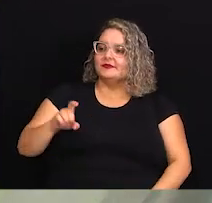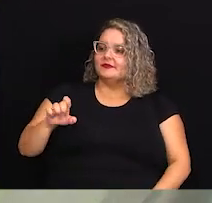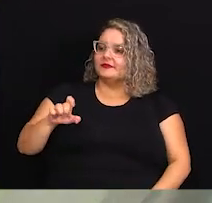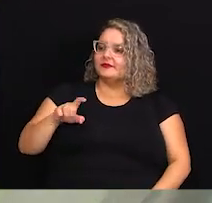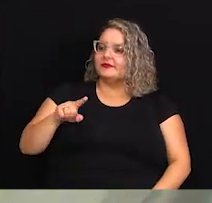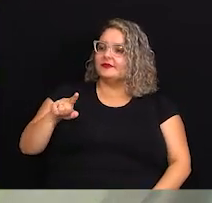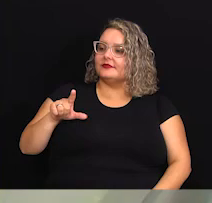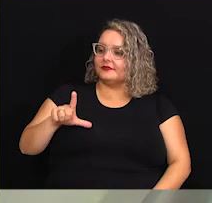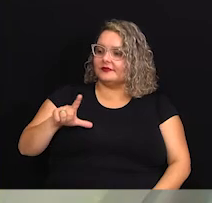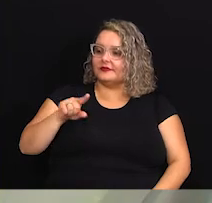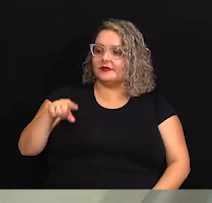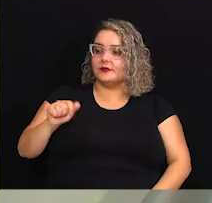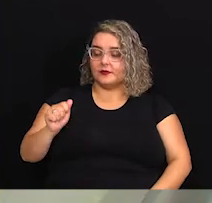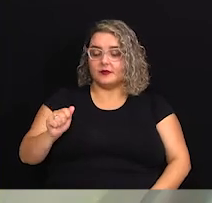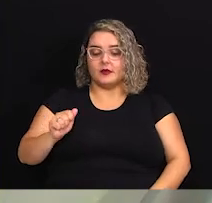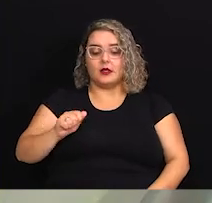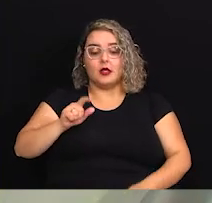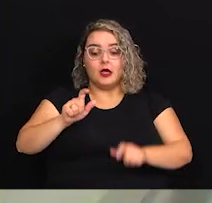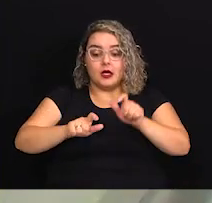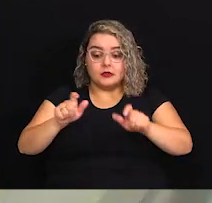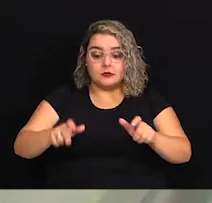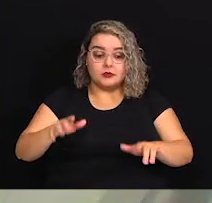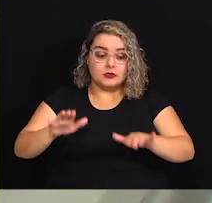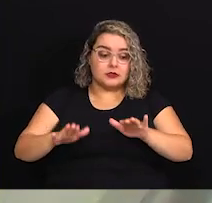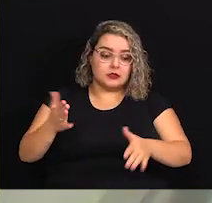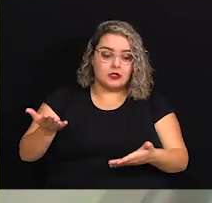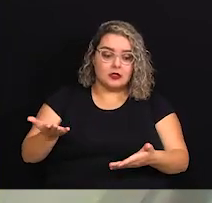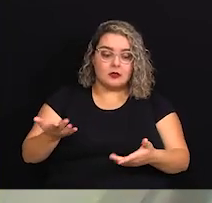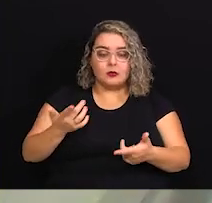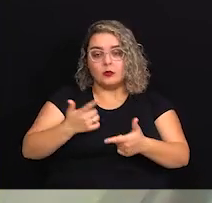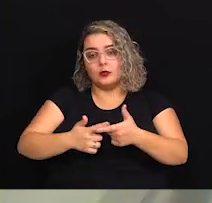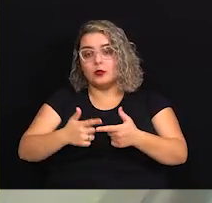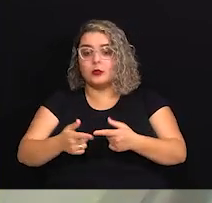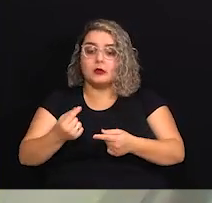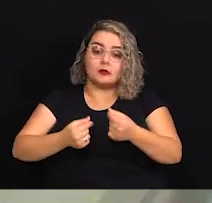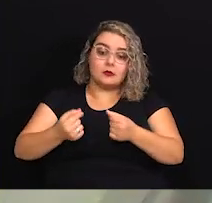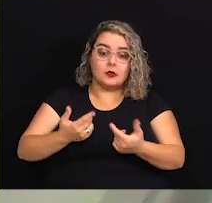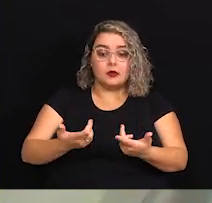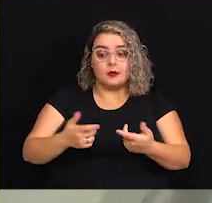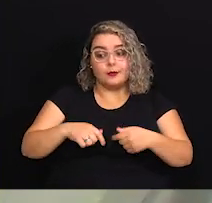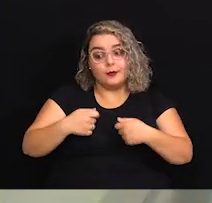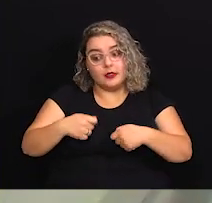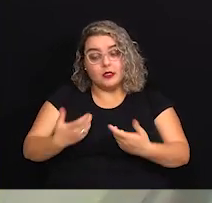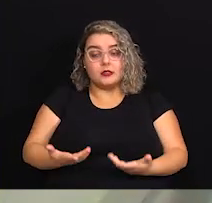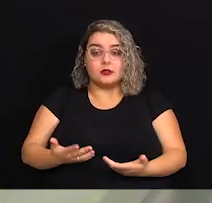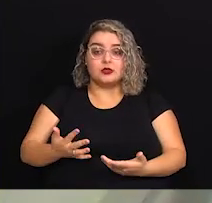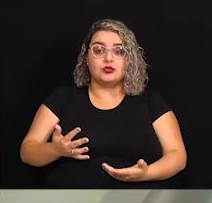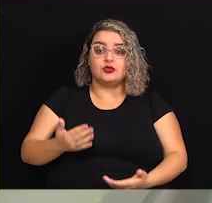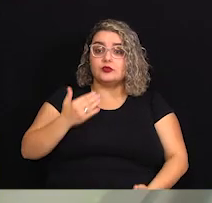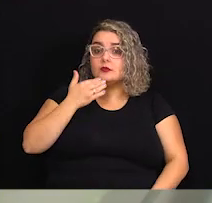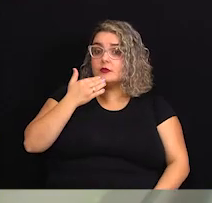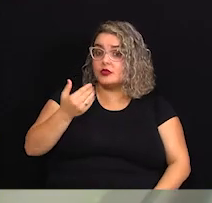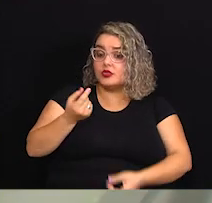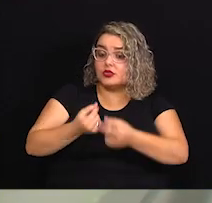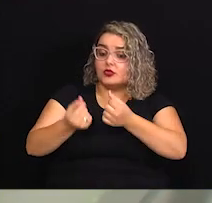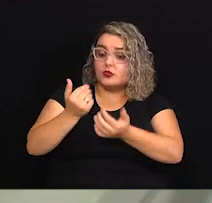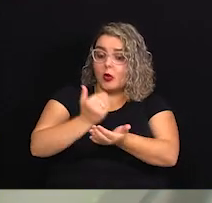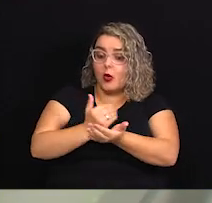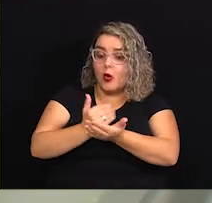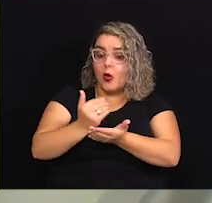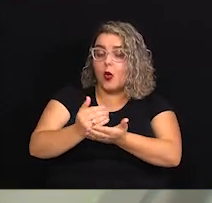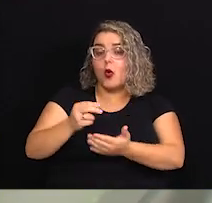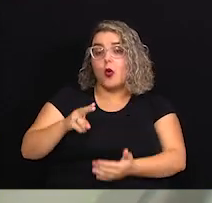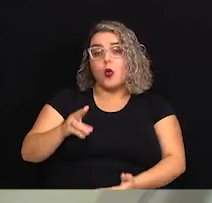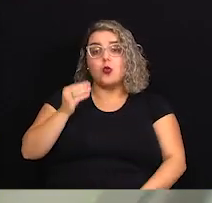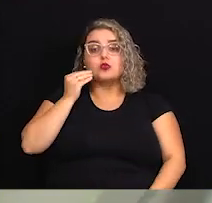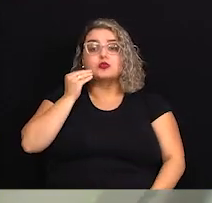Delza, muitas pessoas, às vezes, por alguma questão financeira, acabam recorrendo à necessidade de pedir um